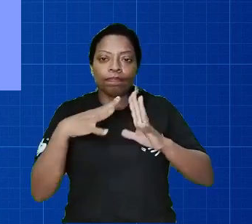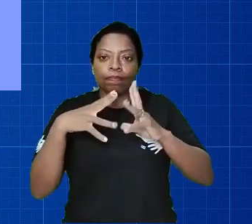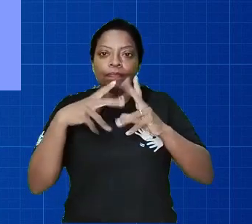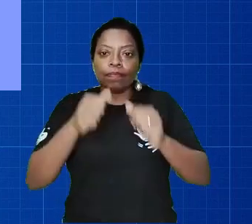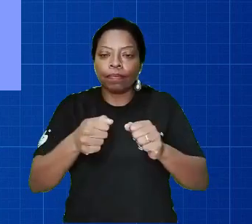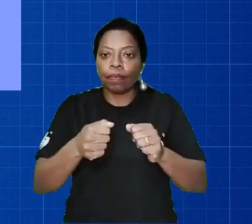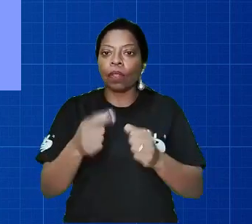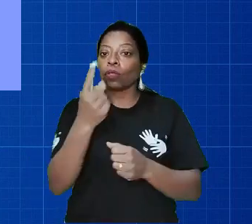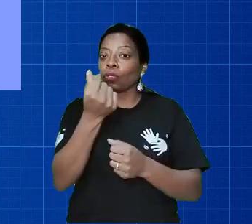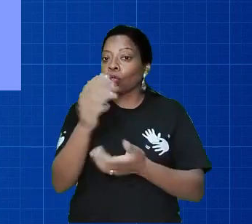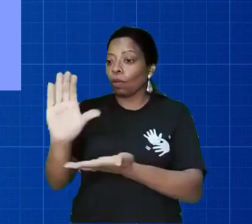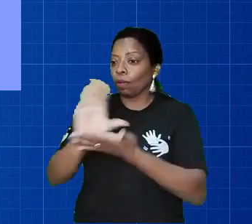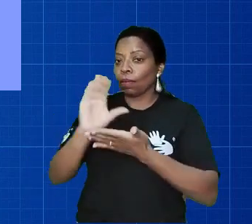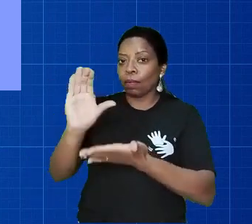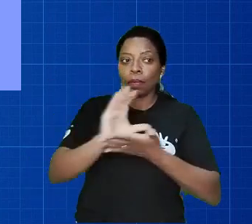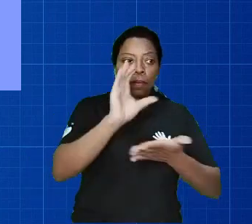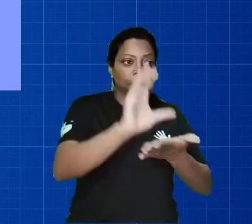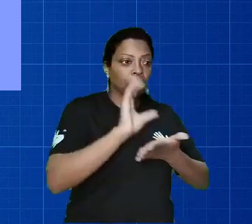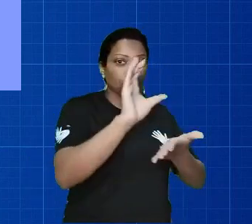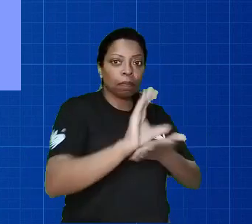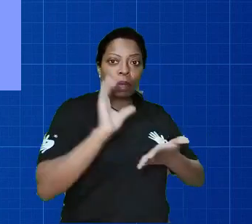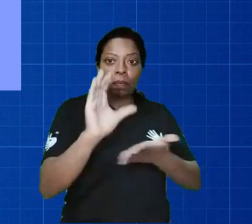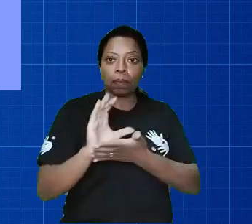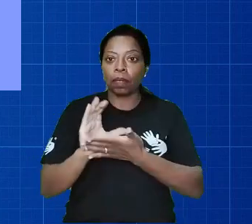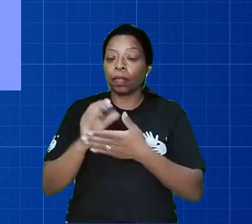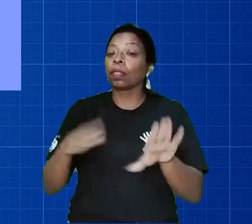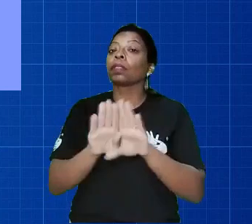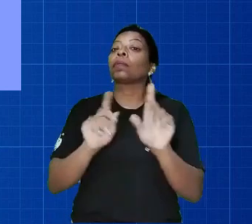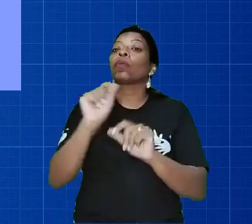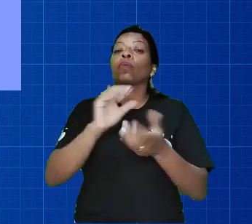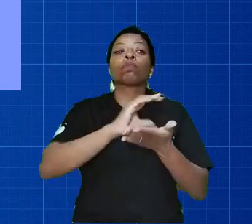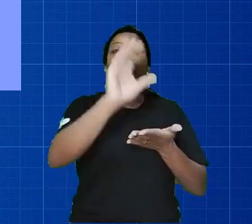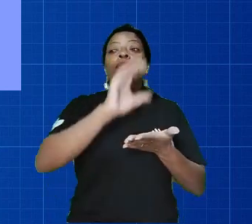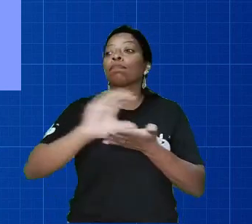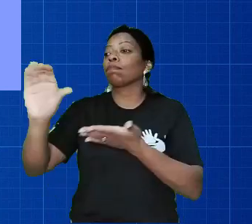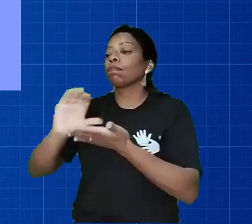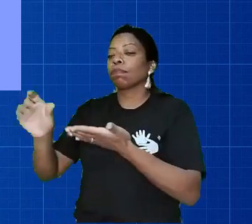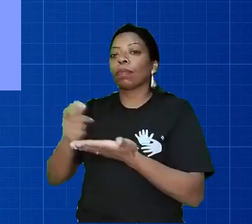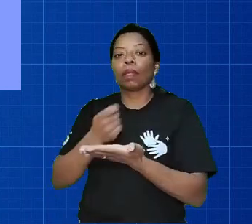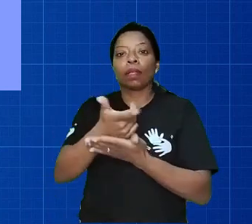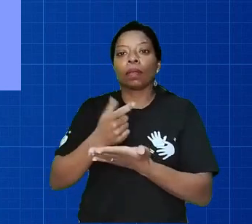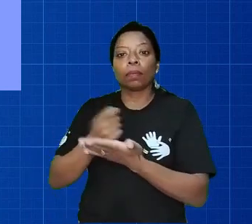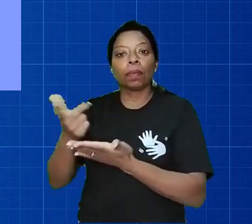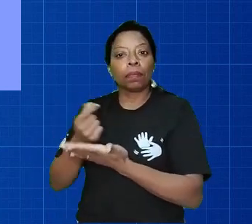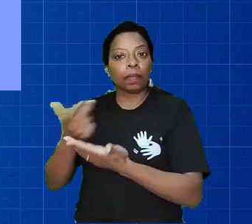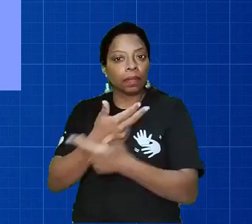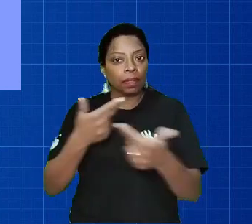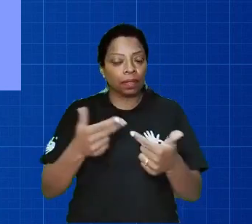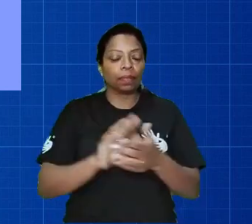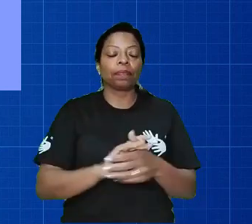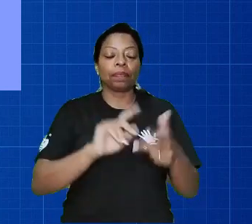de todos os recursos financeiros recebidos pela APPF. No livro-tombo